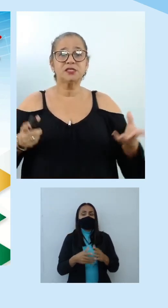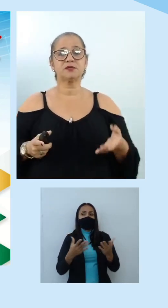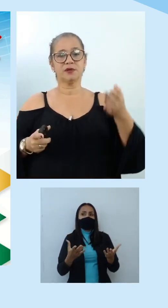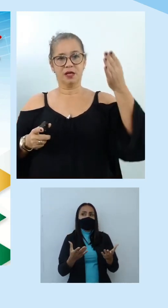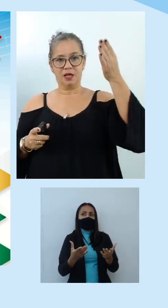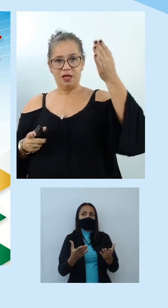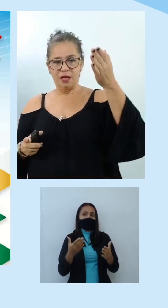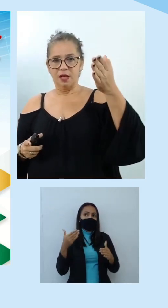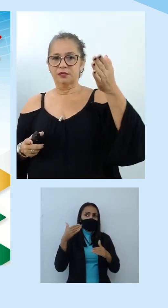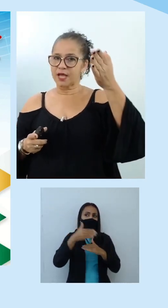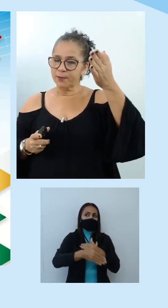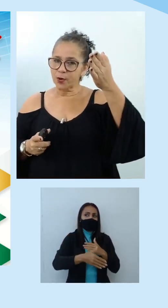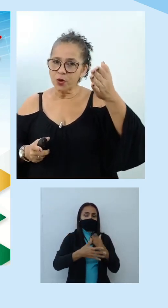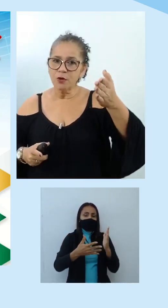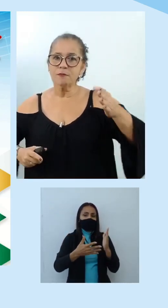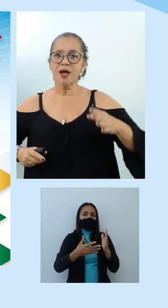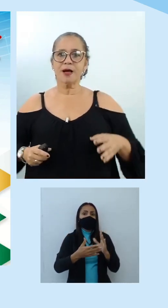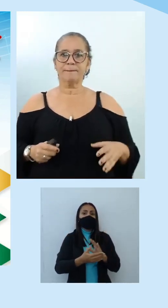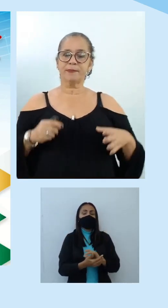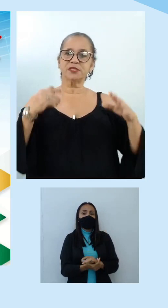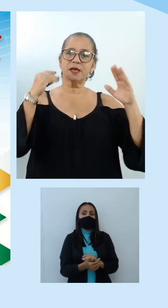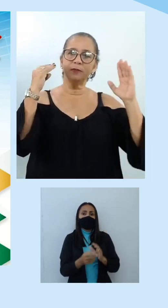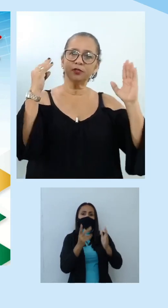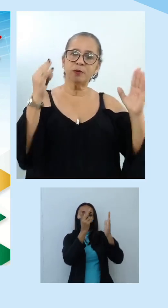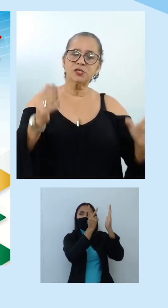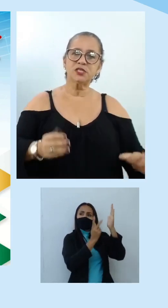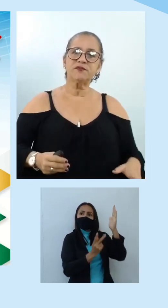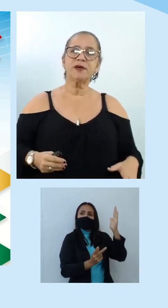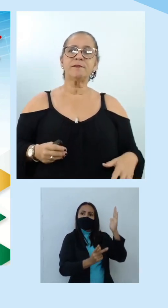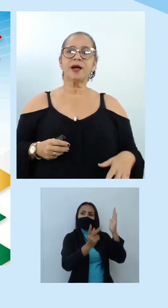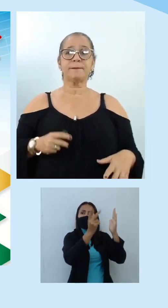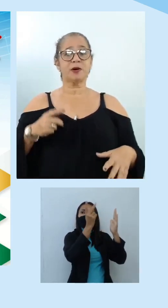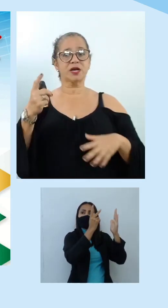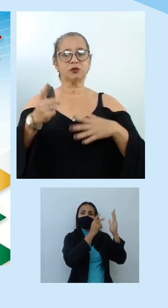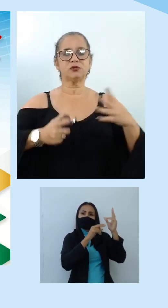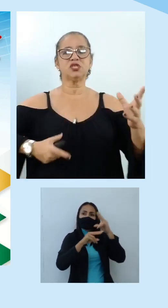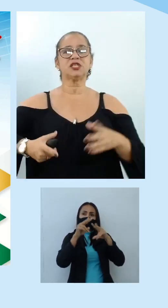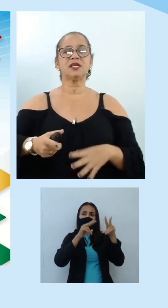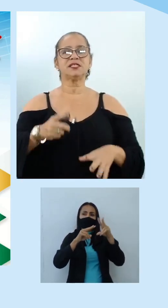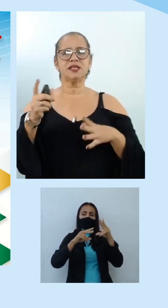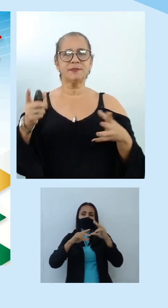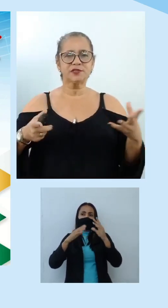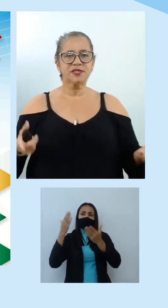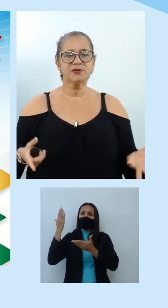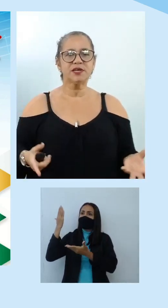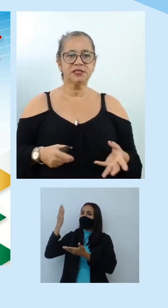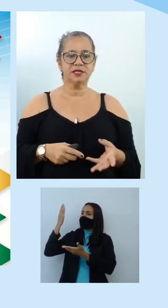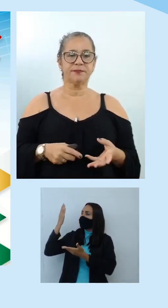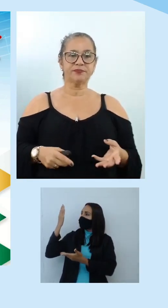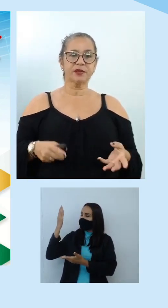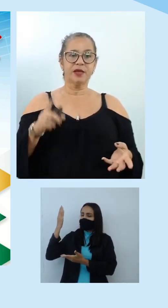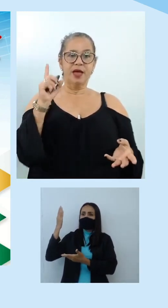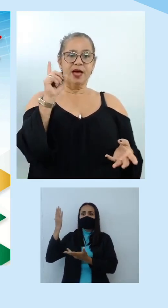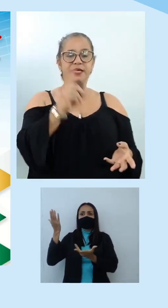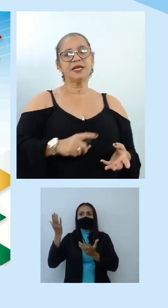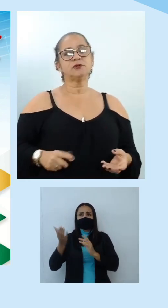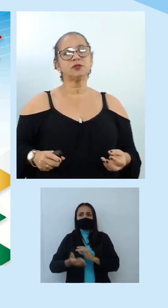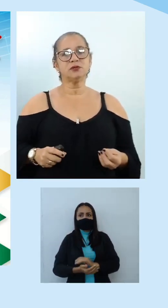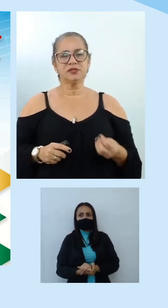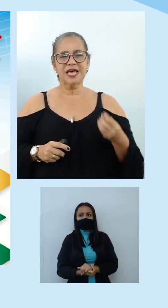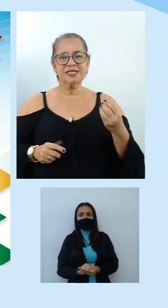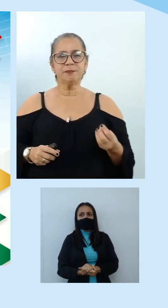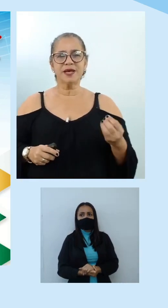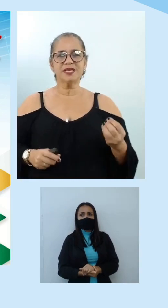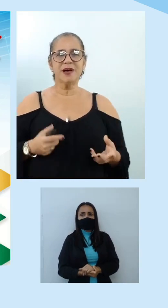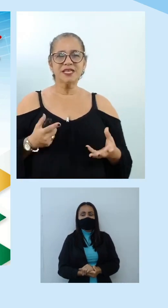tá isso? Tá? Procura no mapa, por isso que é muito bom a gente ver mapa. Agora que tudo digitalizado é mais fácil ainda. E ele é